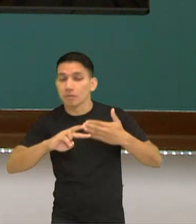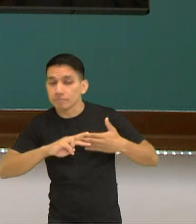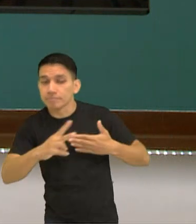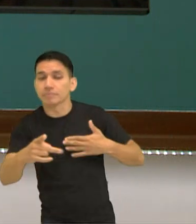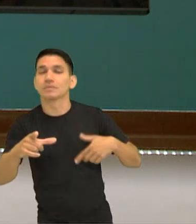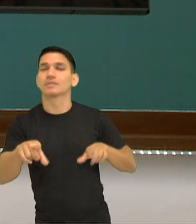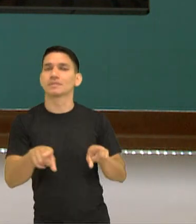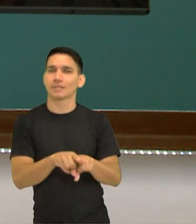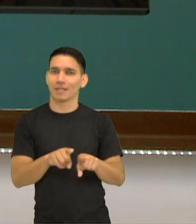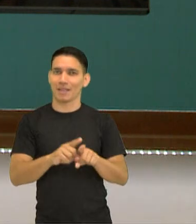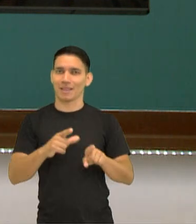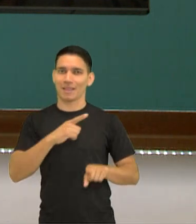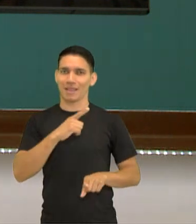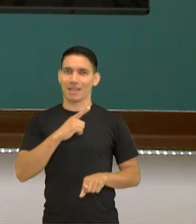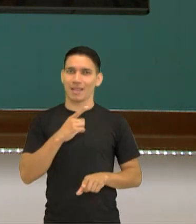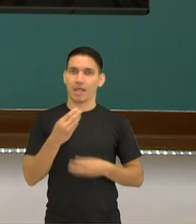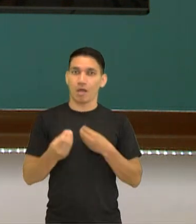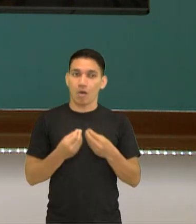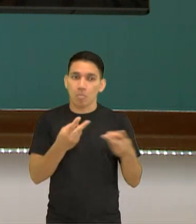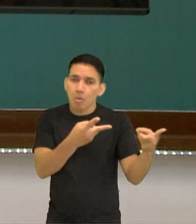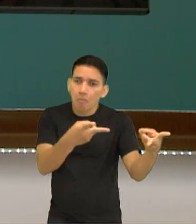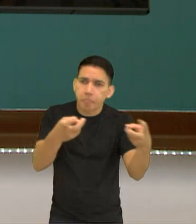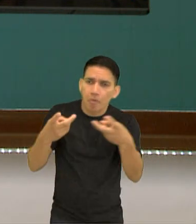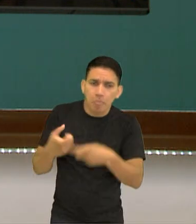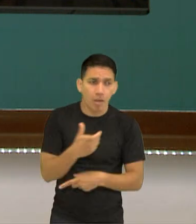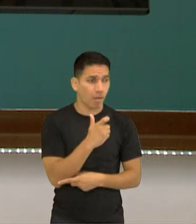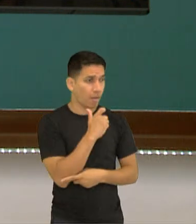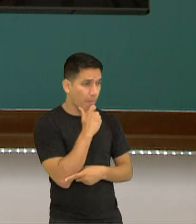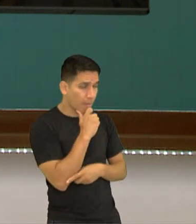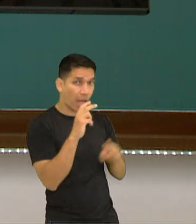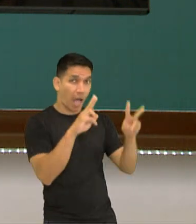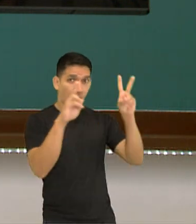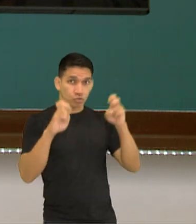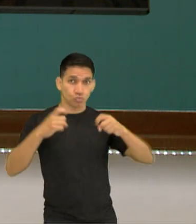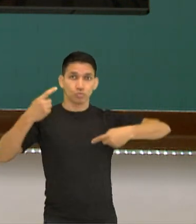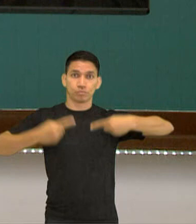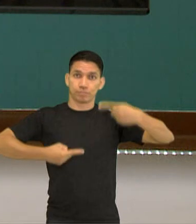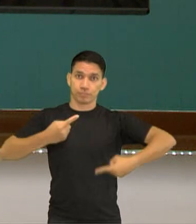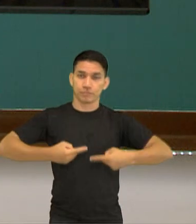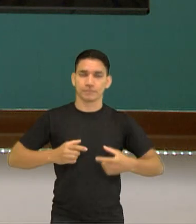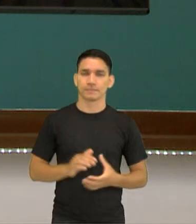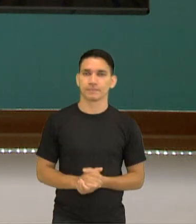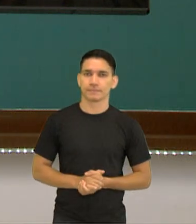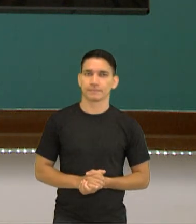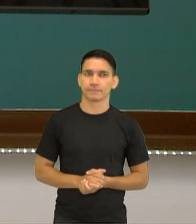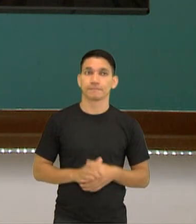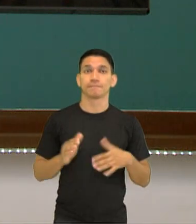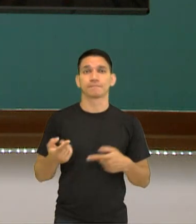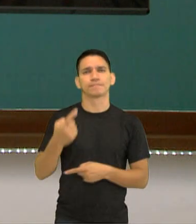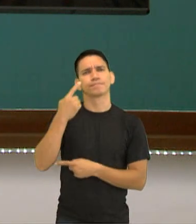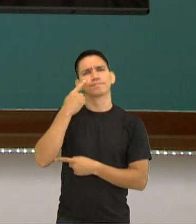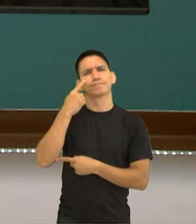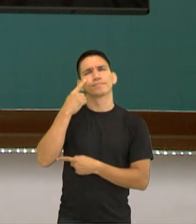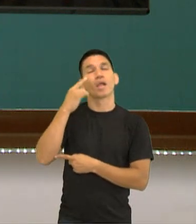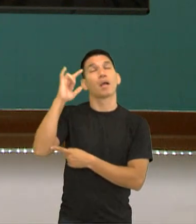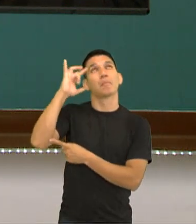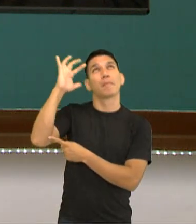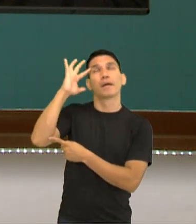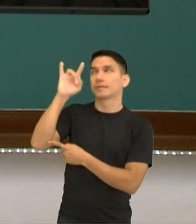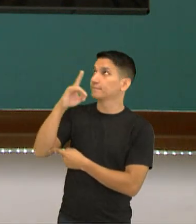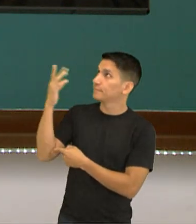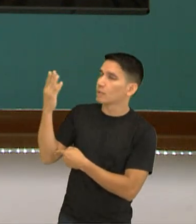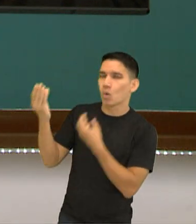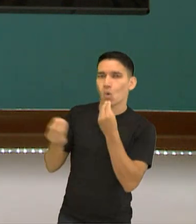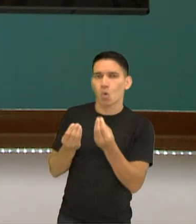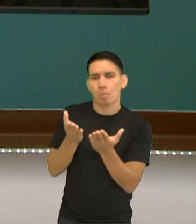impactos, até mesmo na concepção de Platão sobre a política. Vamos então pensar essa divisão